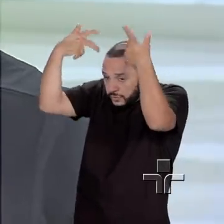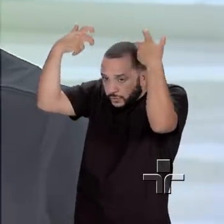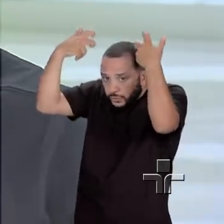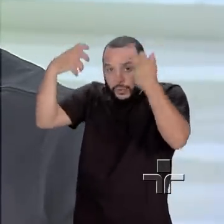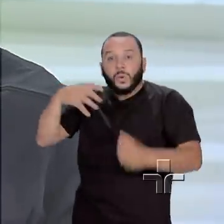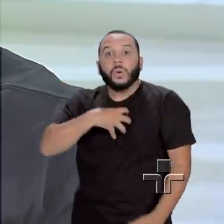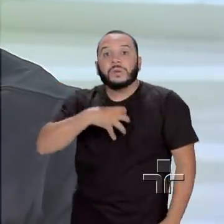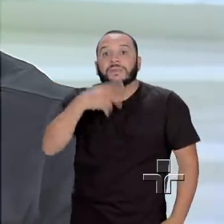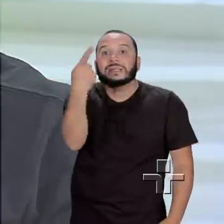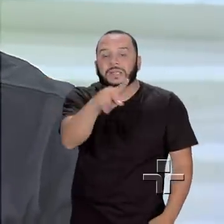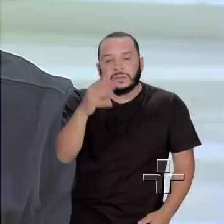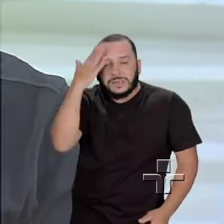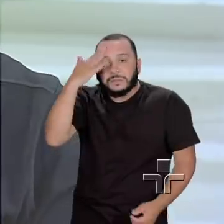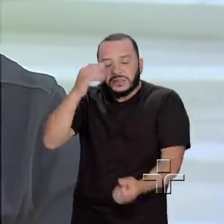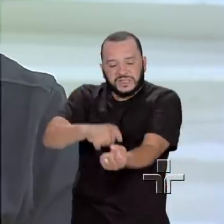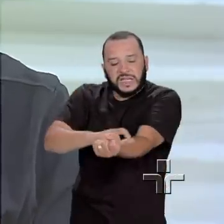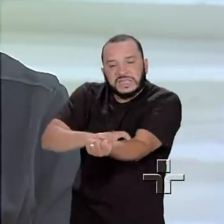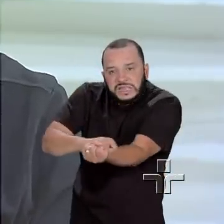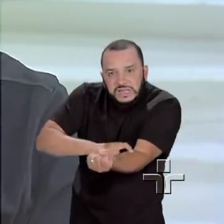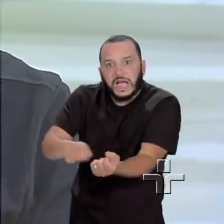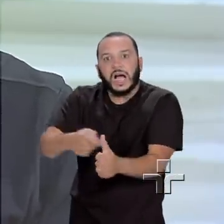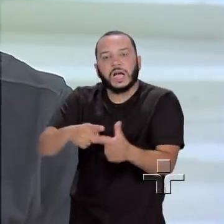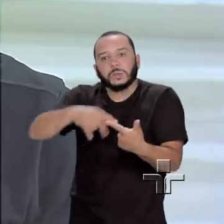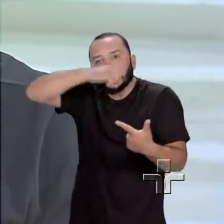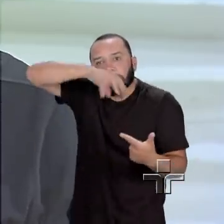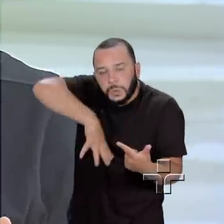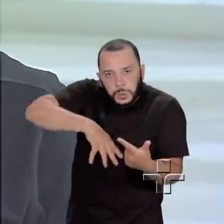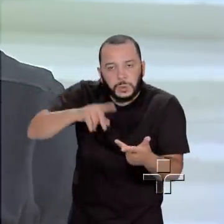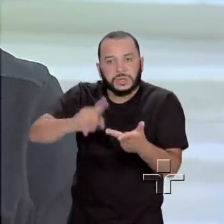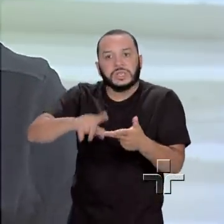para saber se você está estressado, se você está com raiva,